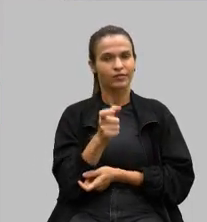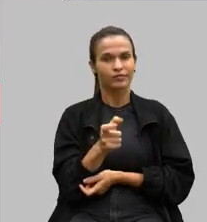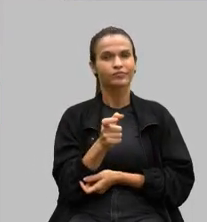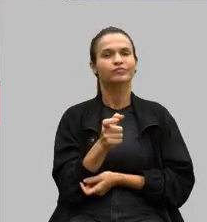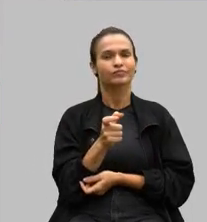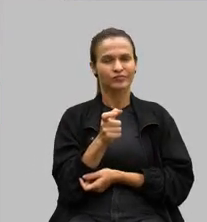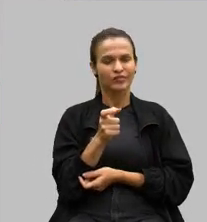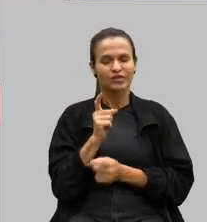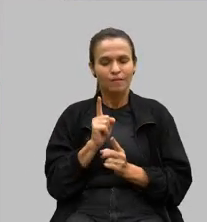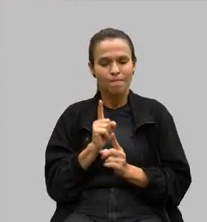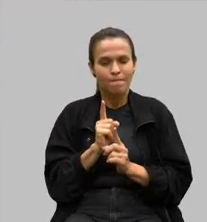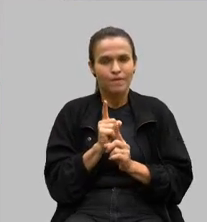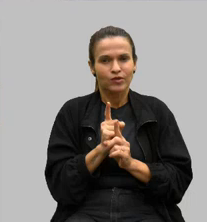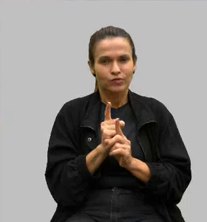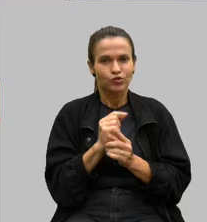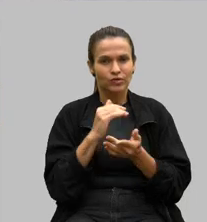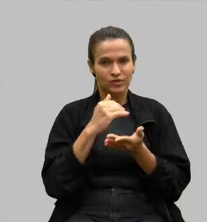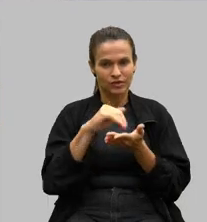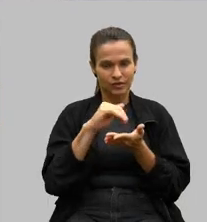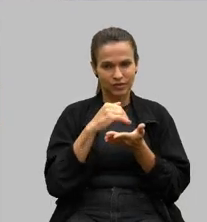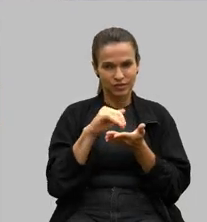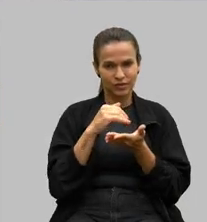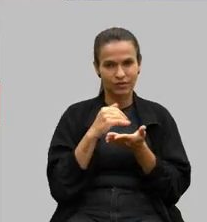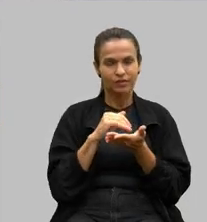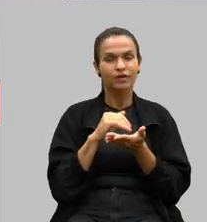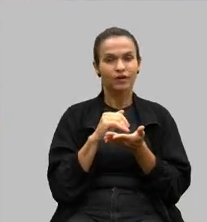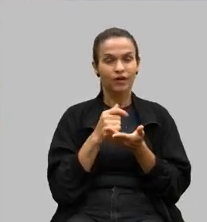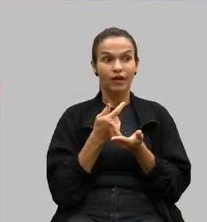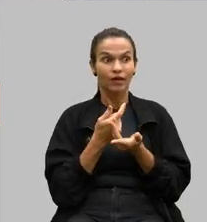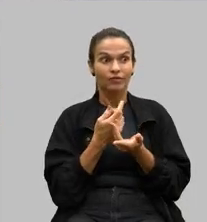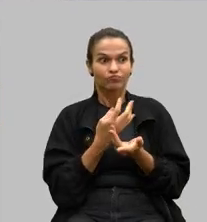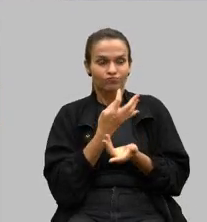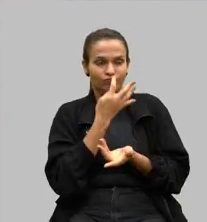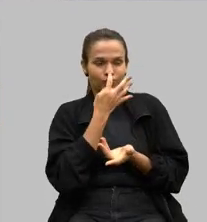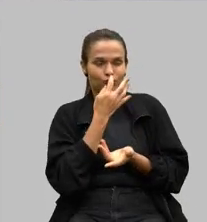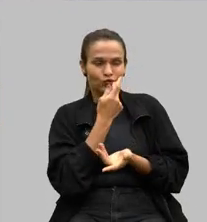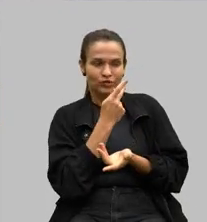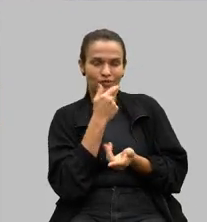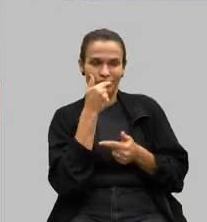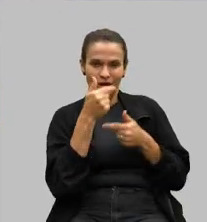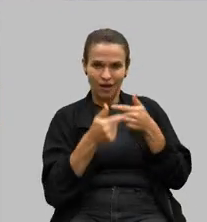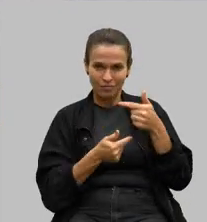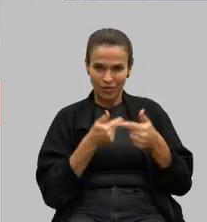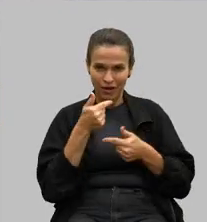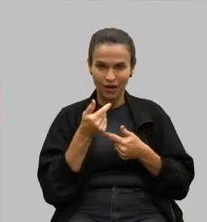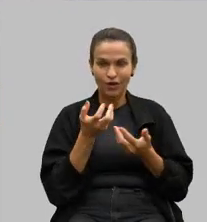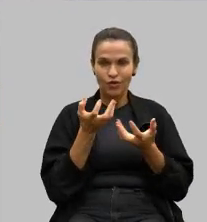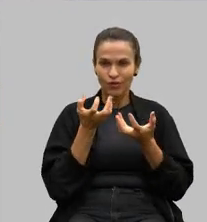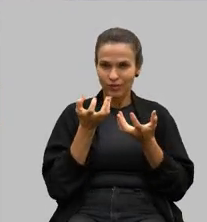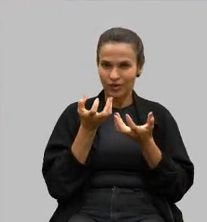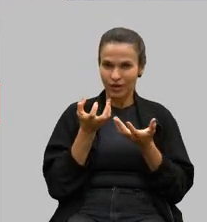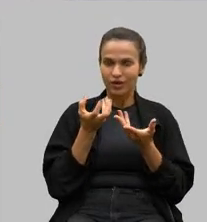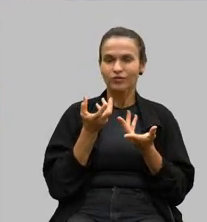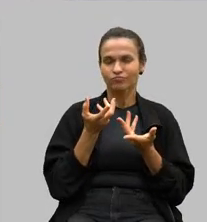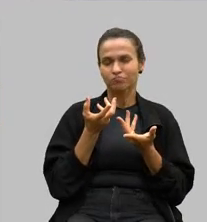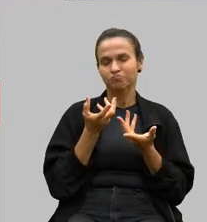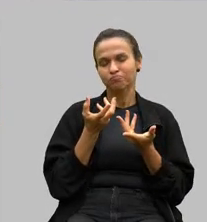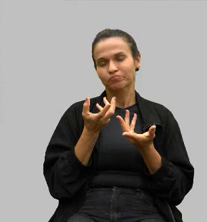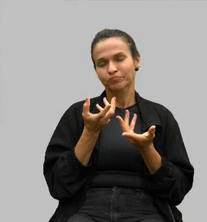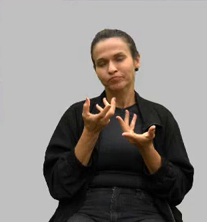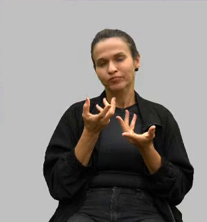essa proximidade com a secretaria ele é grande fã do Senhor do trabalho então quero aqui deixar esse relato de